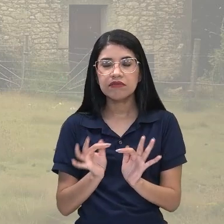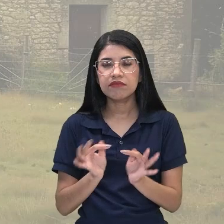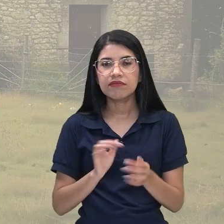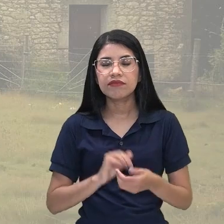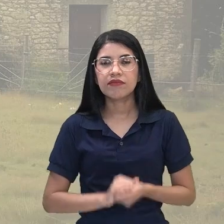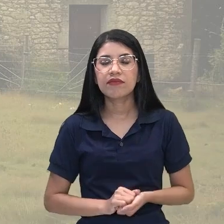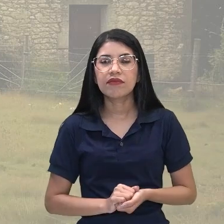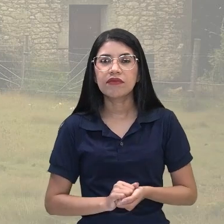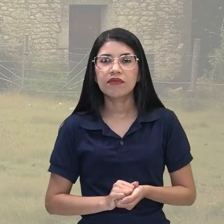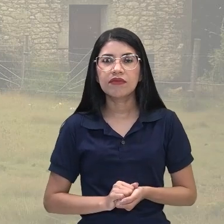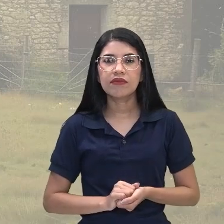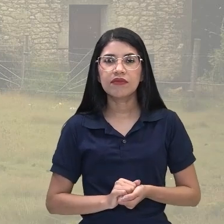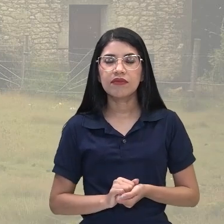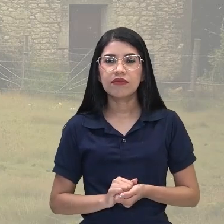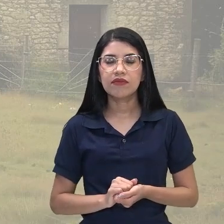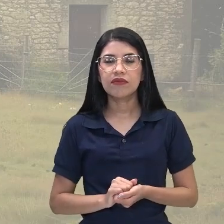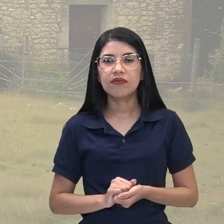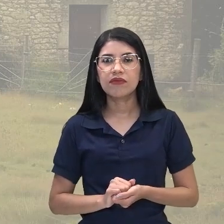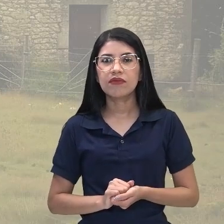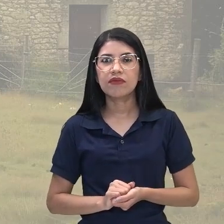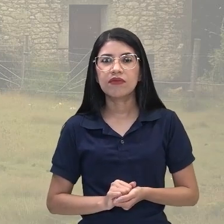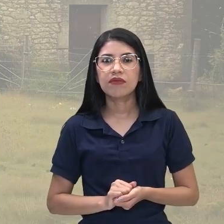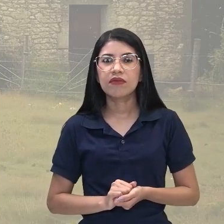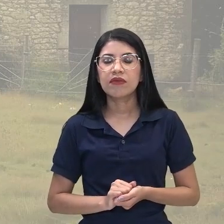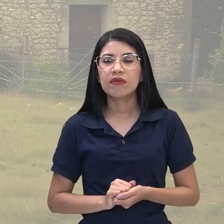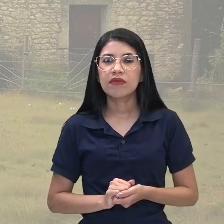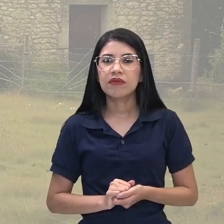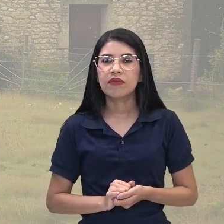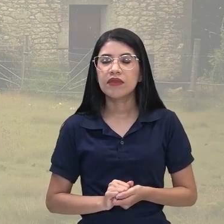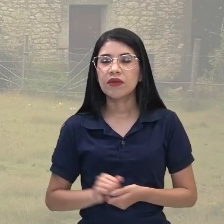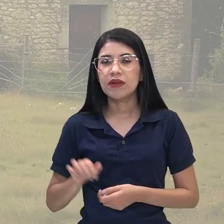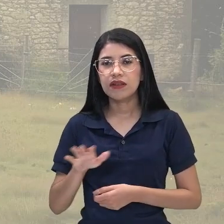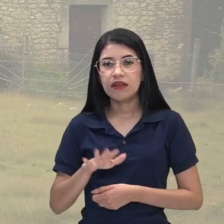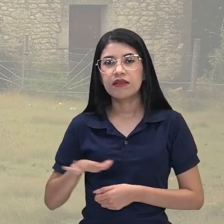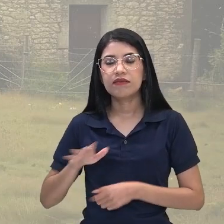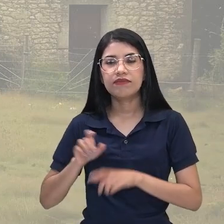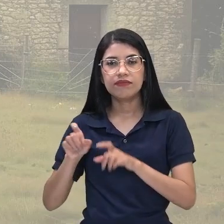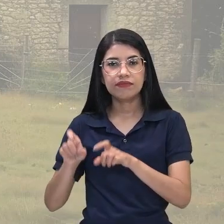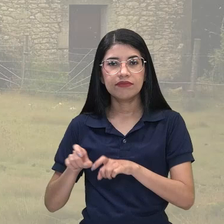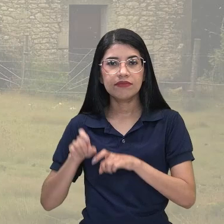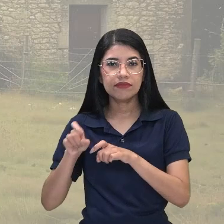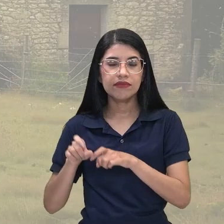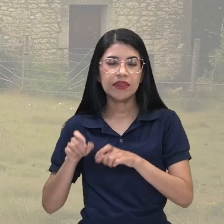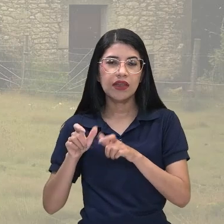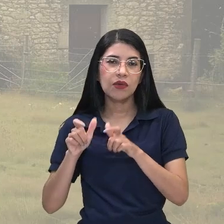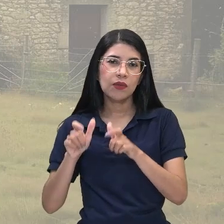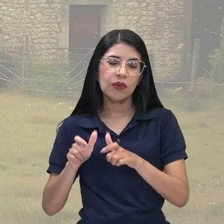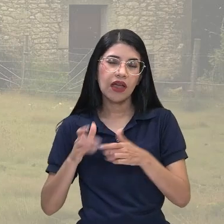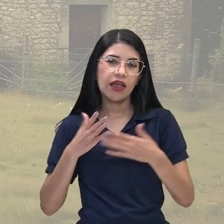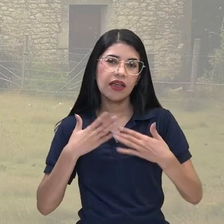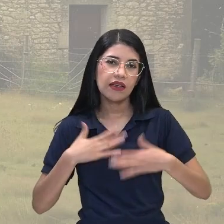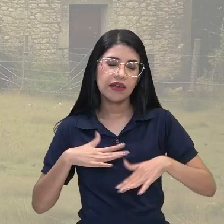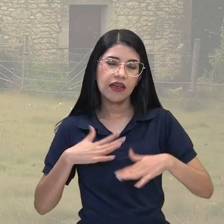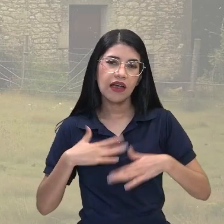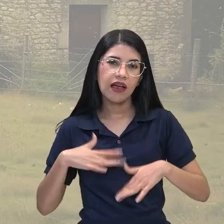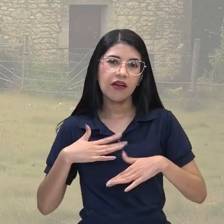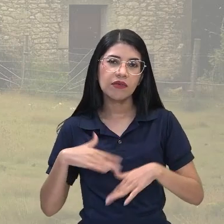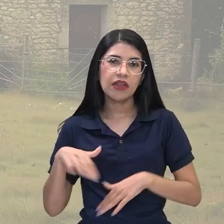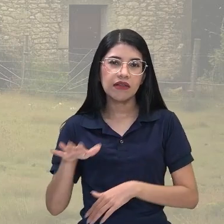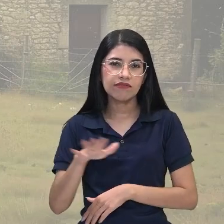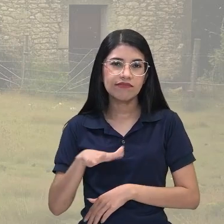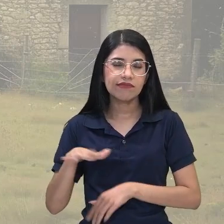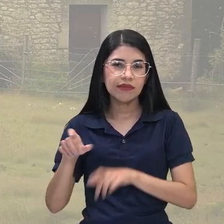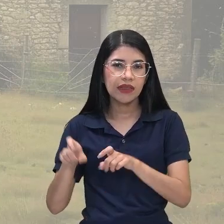vem por meio do pastoril, ali aquele lugar tranquilo, num campo